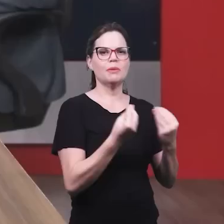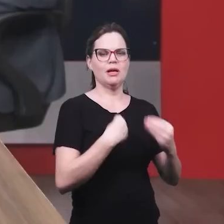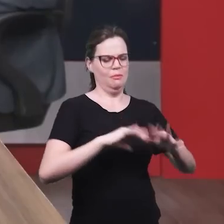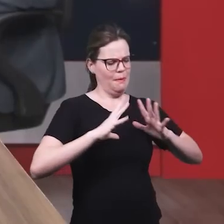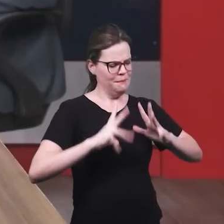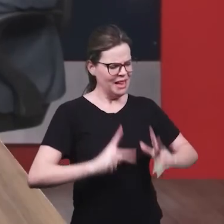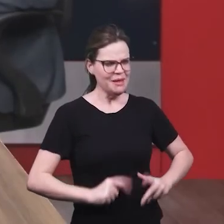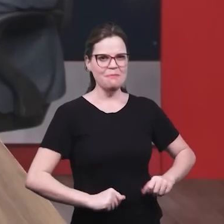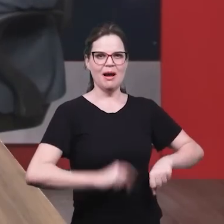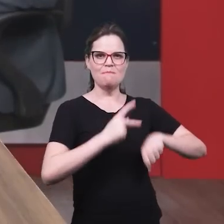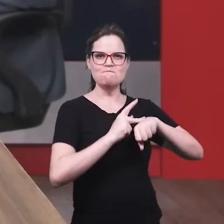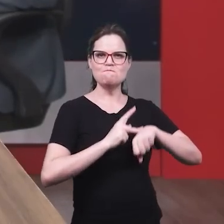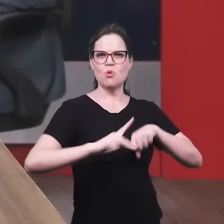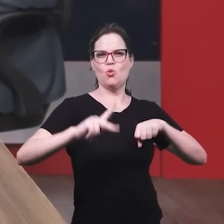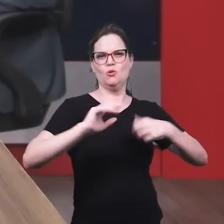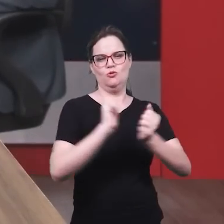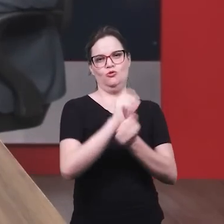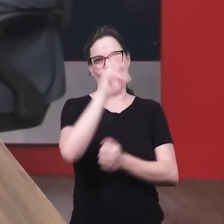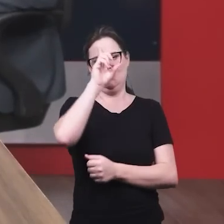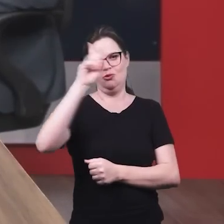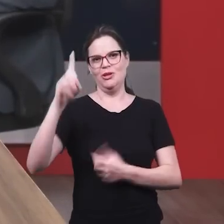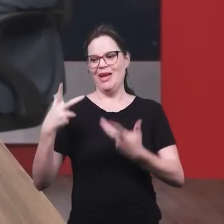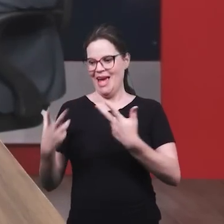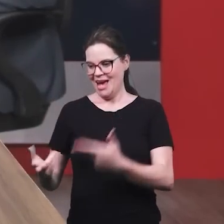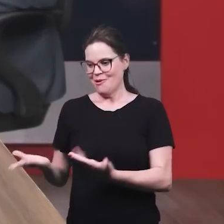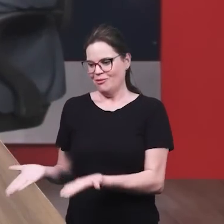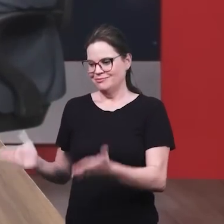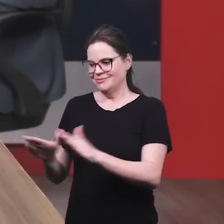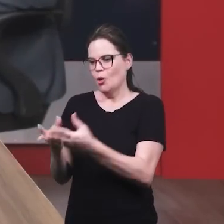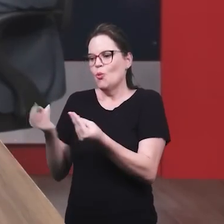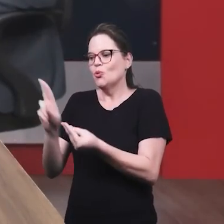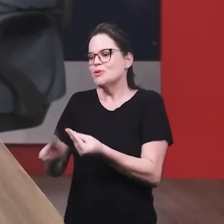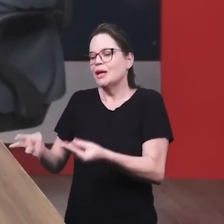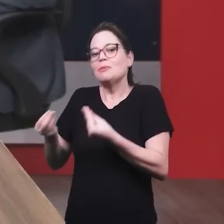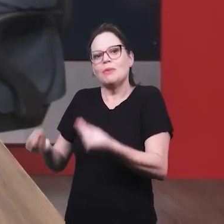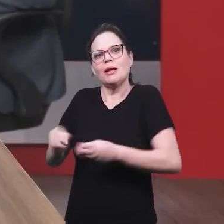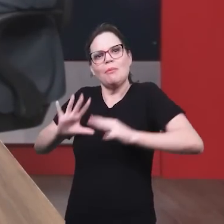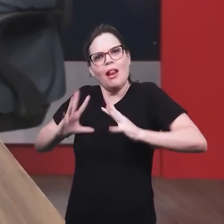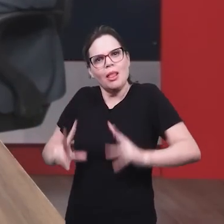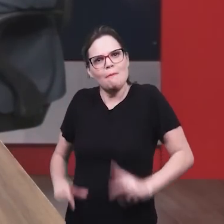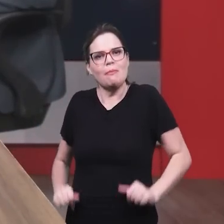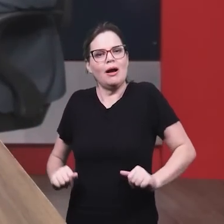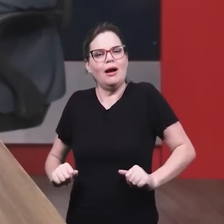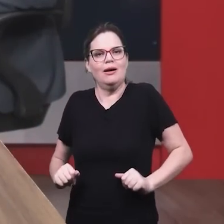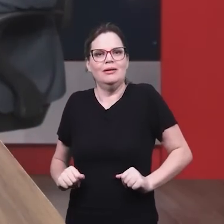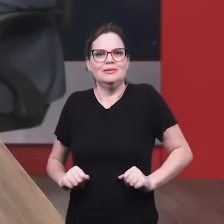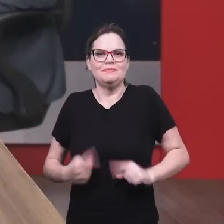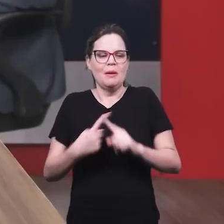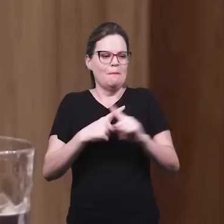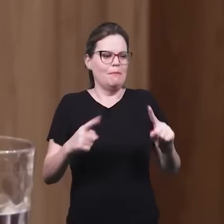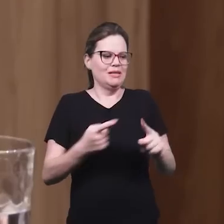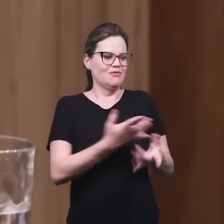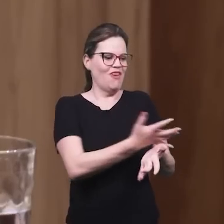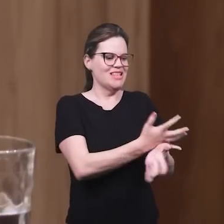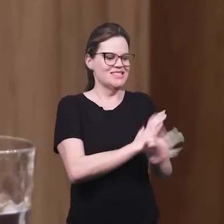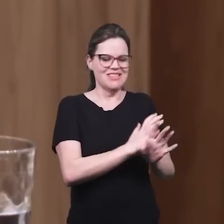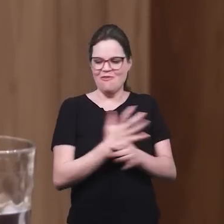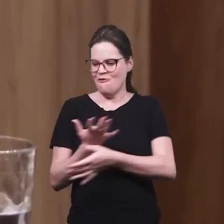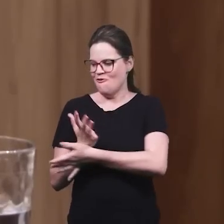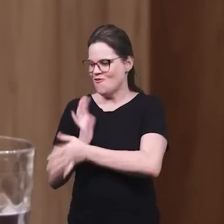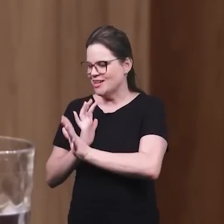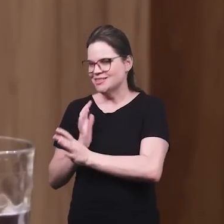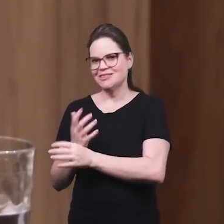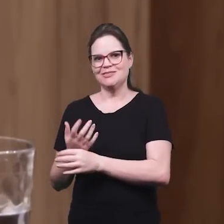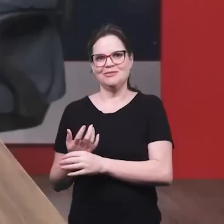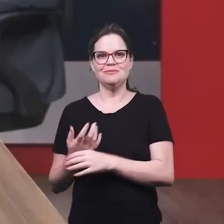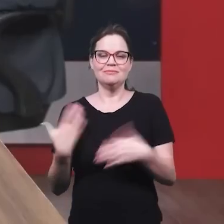fé, então tem o lado científico, histórico e tudo, geográfico até, mas vamos sempre enfatizar o lado da fé, né?